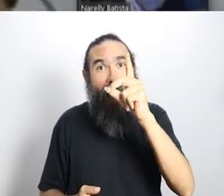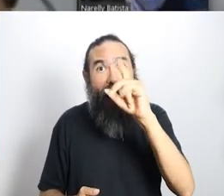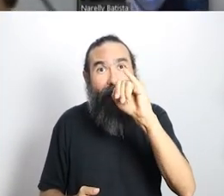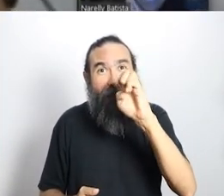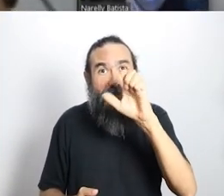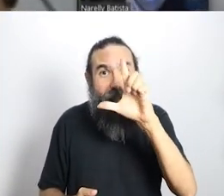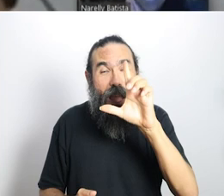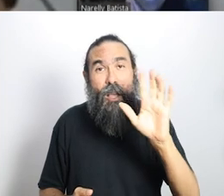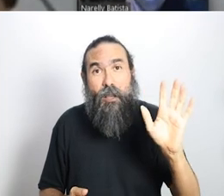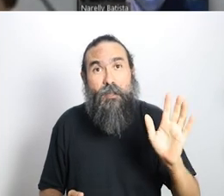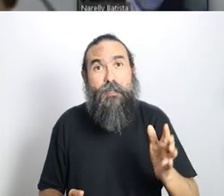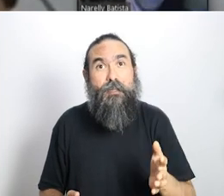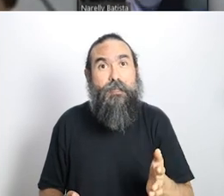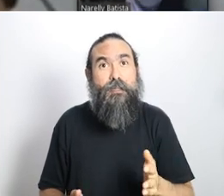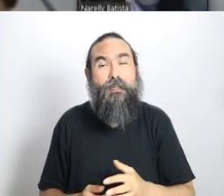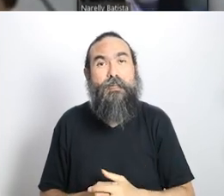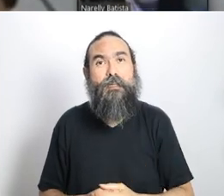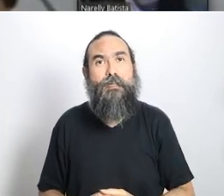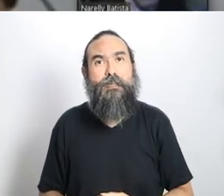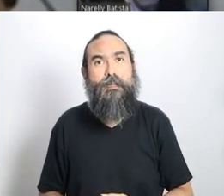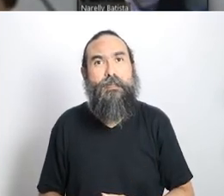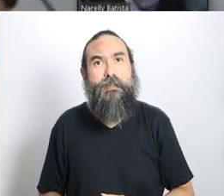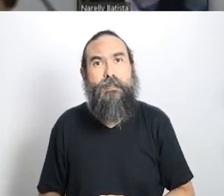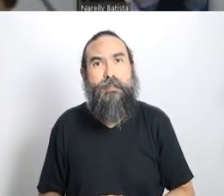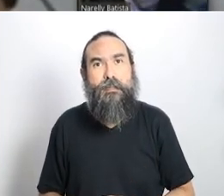aí. Ela, por si... Adiel? Vamos